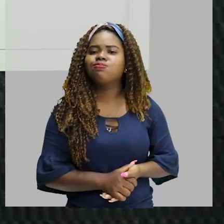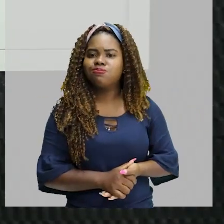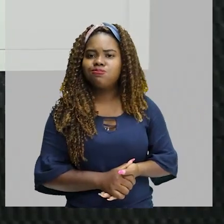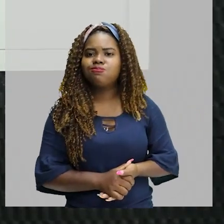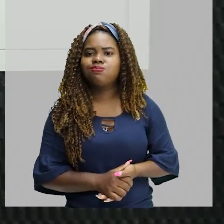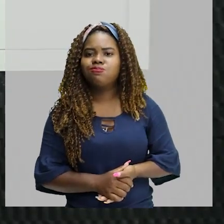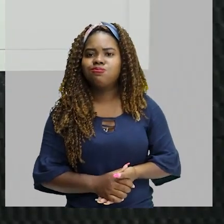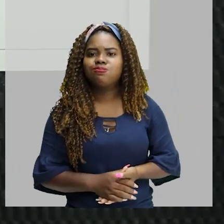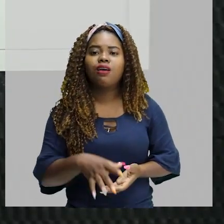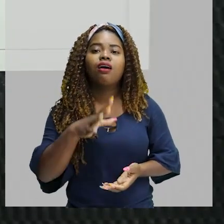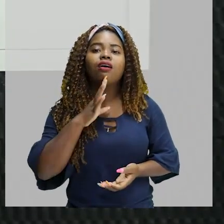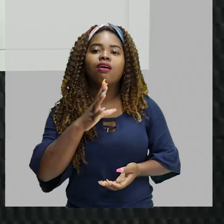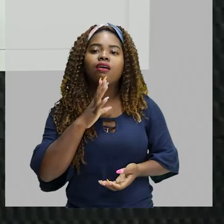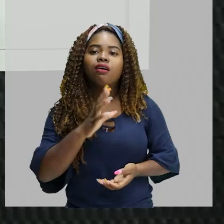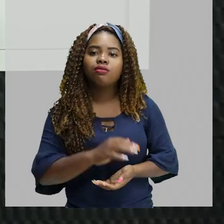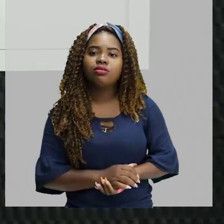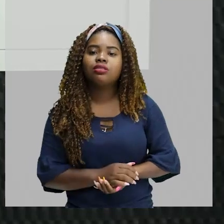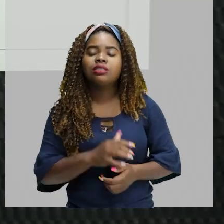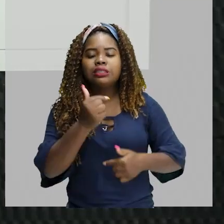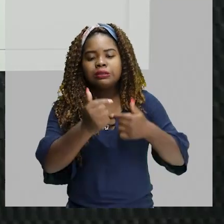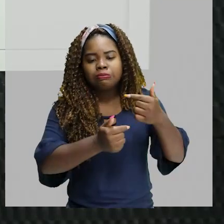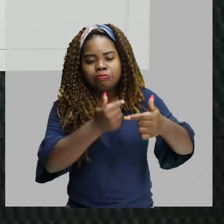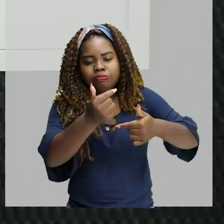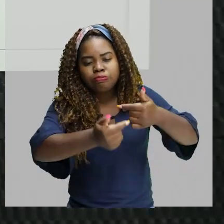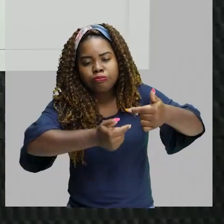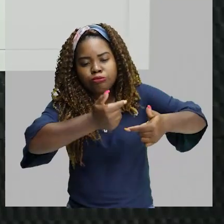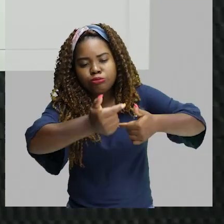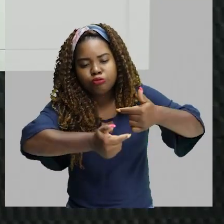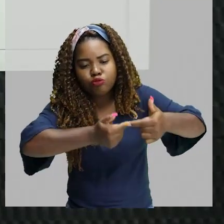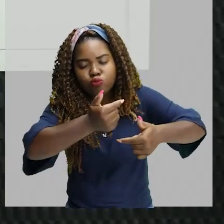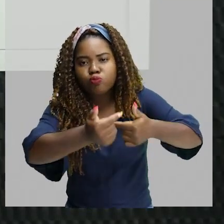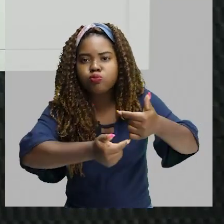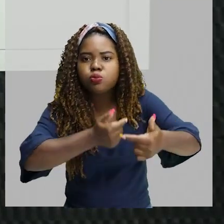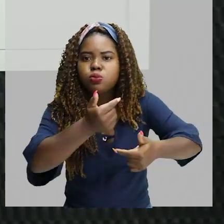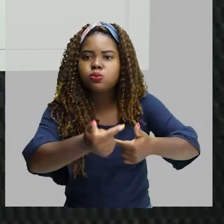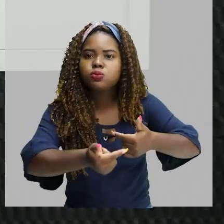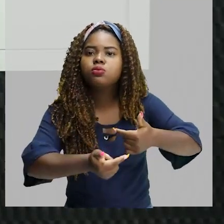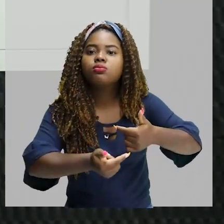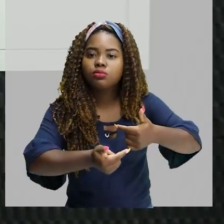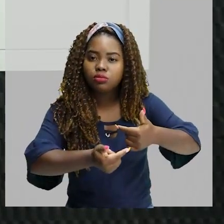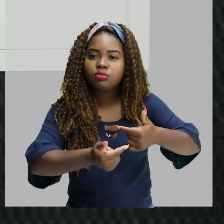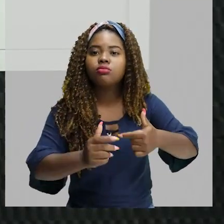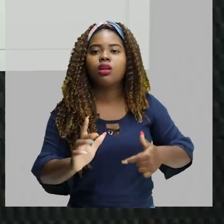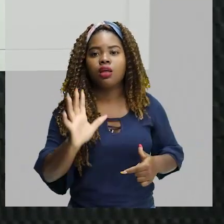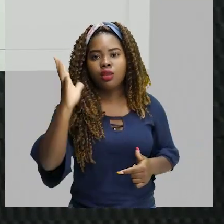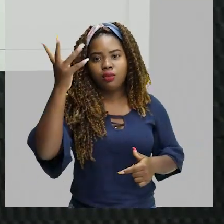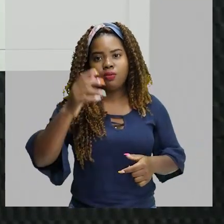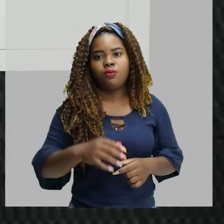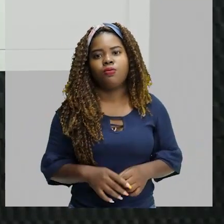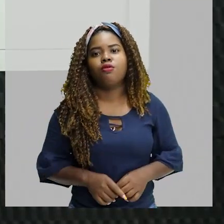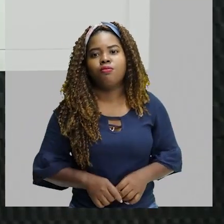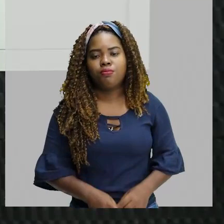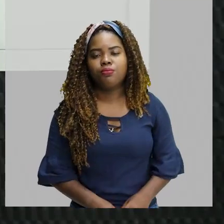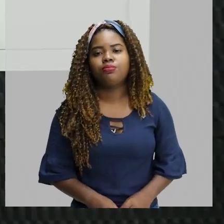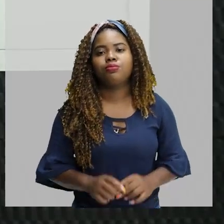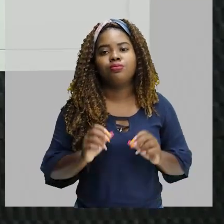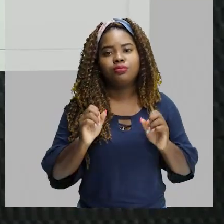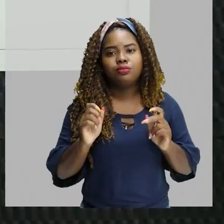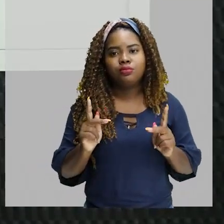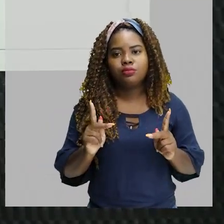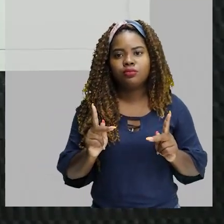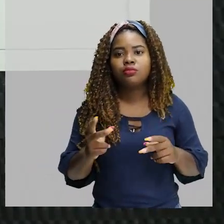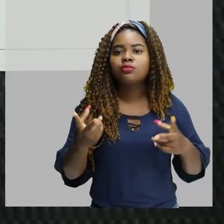instância de conhecimento e mais luta, mais suor e mais garra para que isto aconteça, ok?